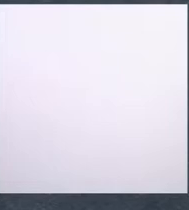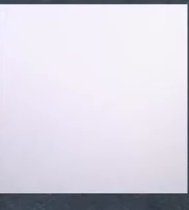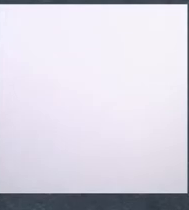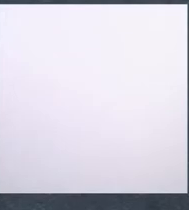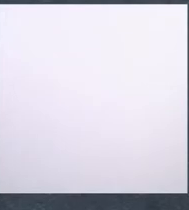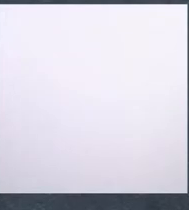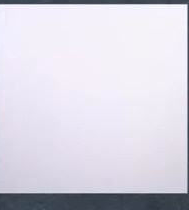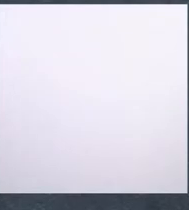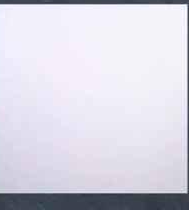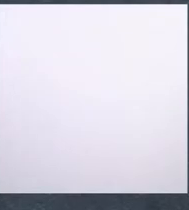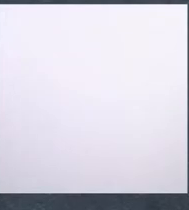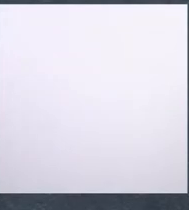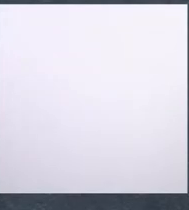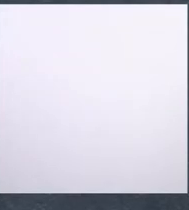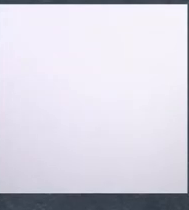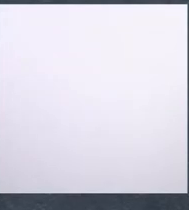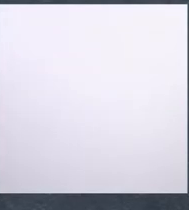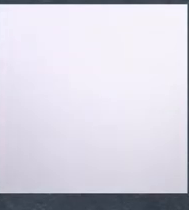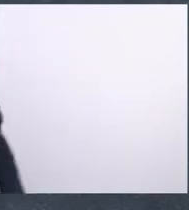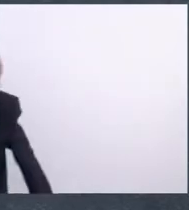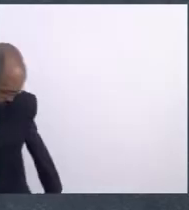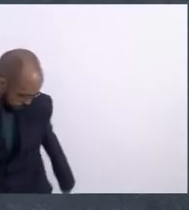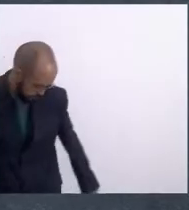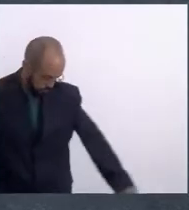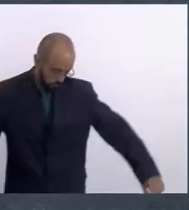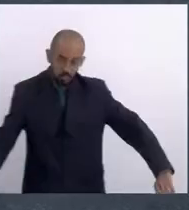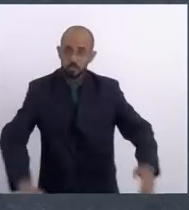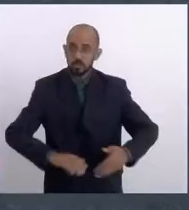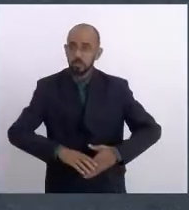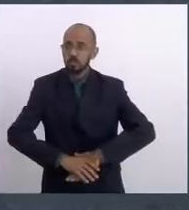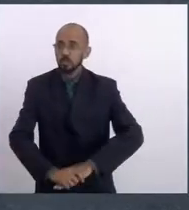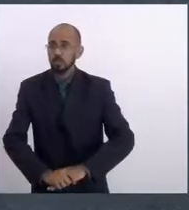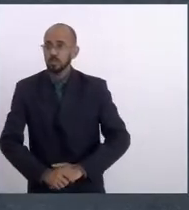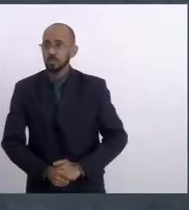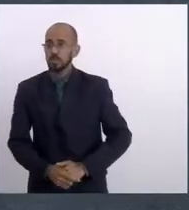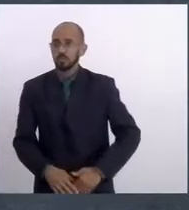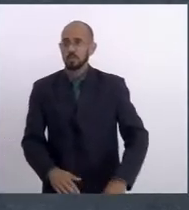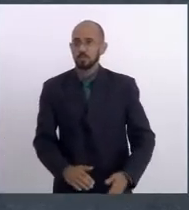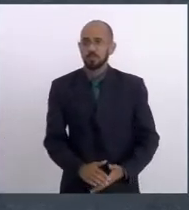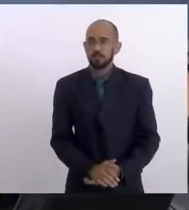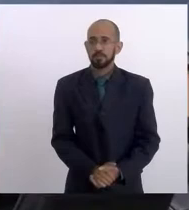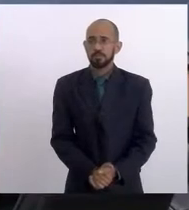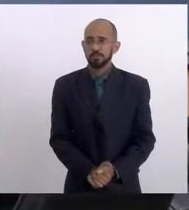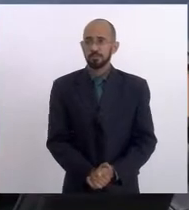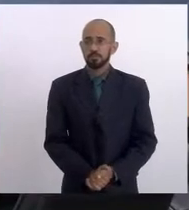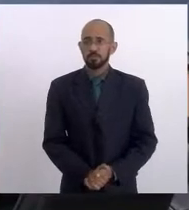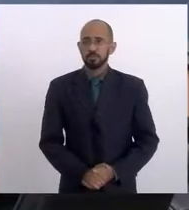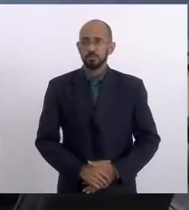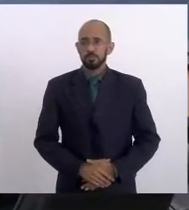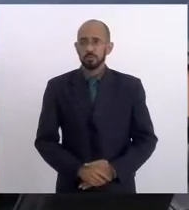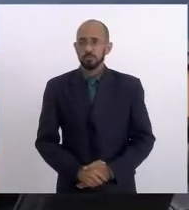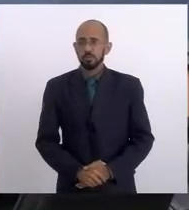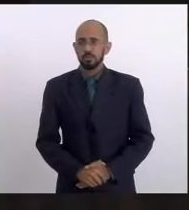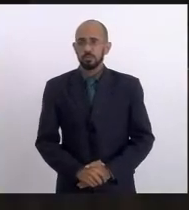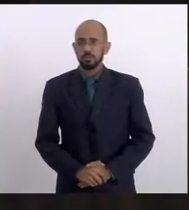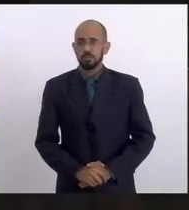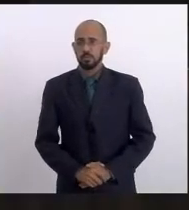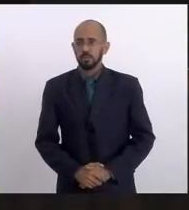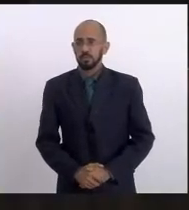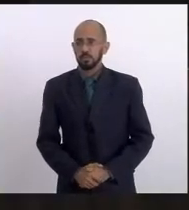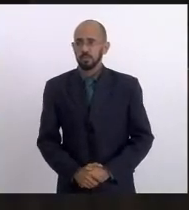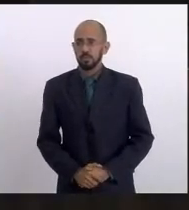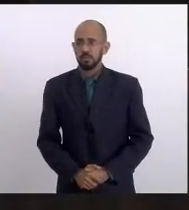19h53, encerrou-se às 20h19, senhor presidente. Lida e aprovada a ata, passa-se